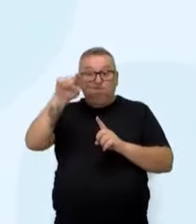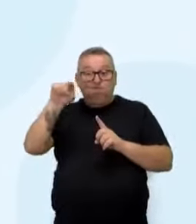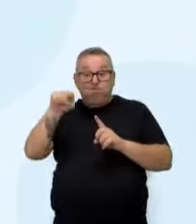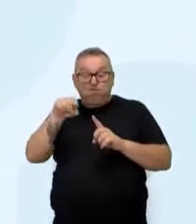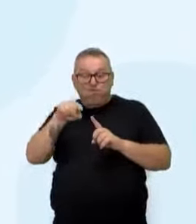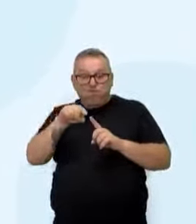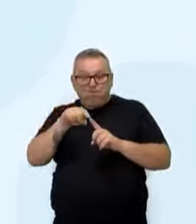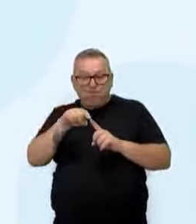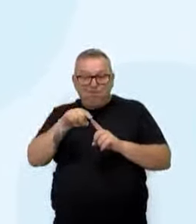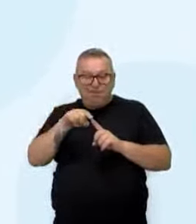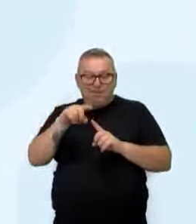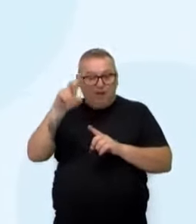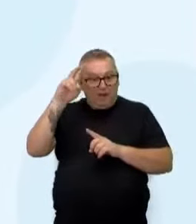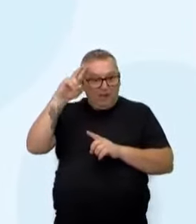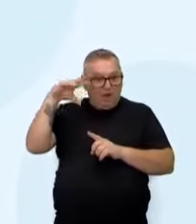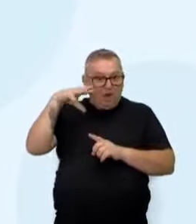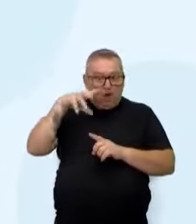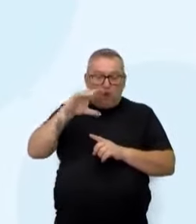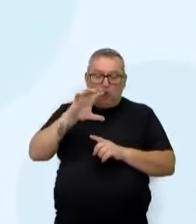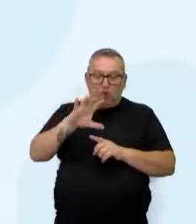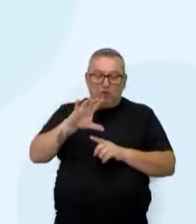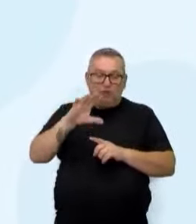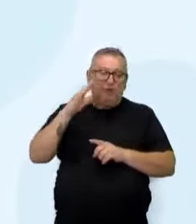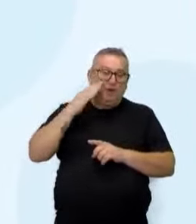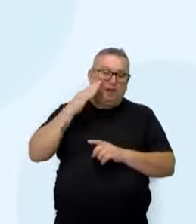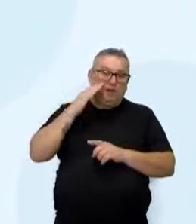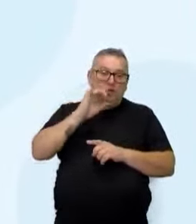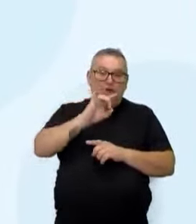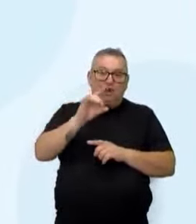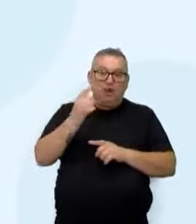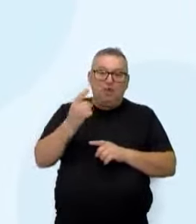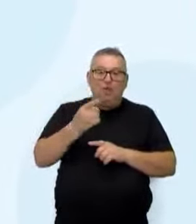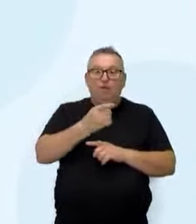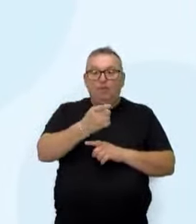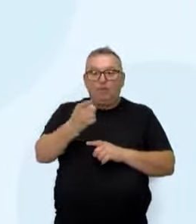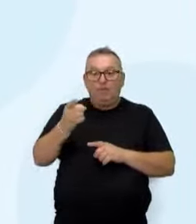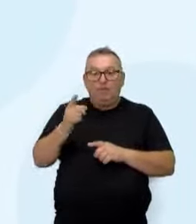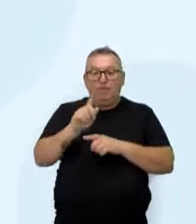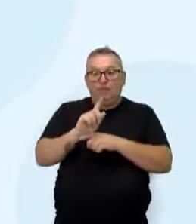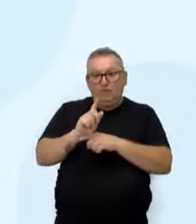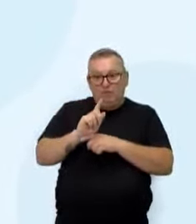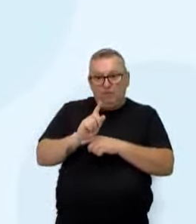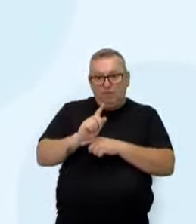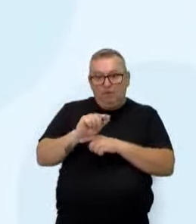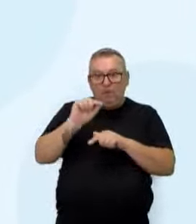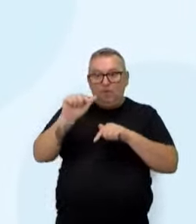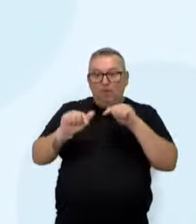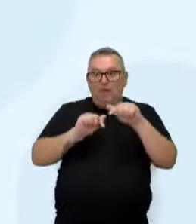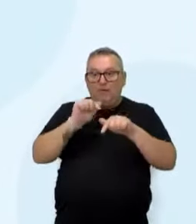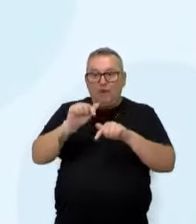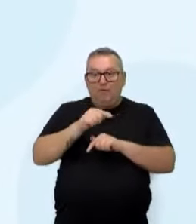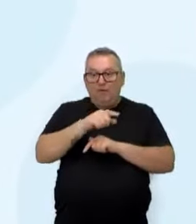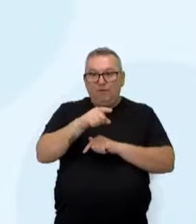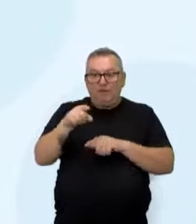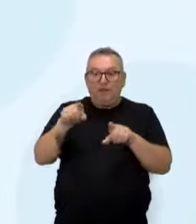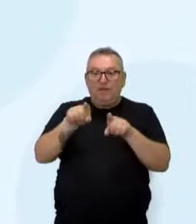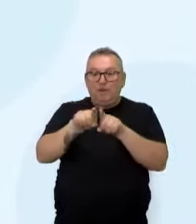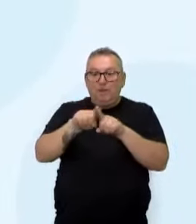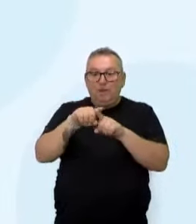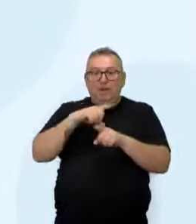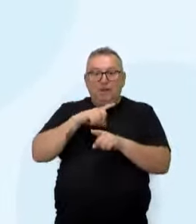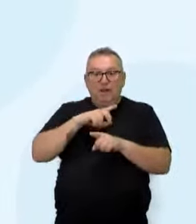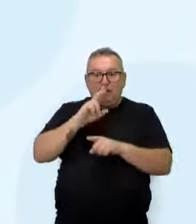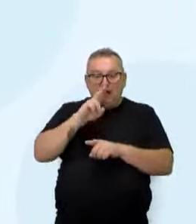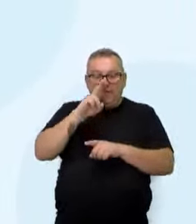de retomada de tudo isso, entendendo o quanto cada um de vocês aí, gestores, no trabalho de vocês diário, tem